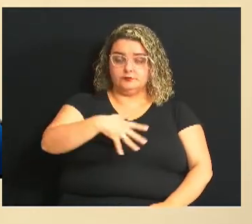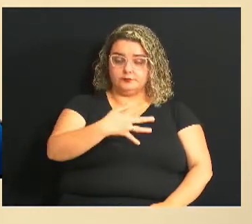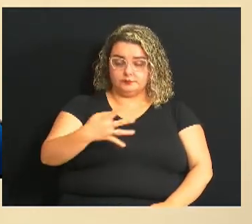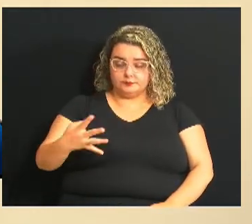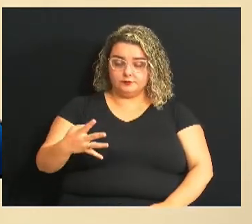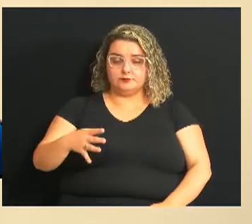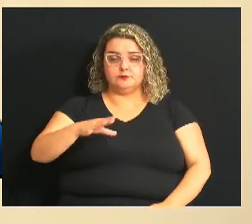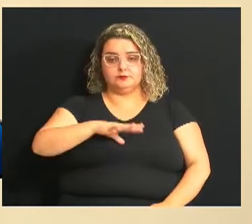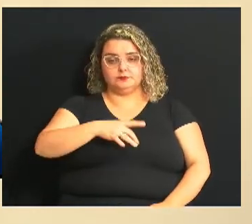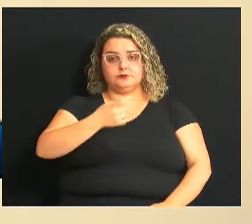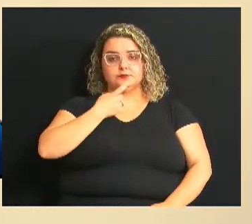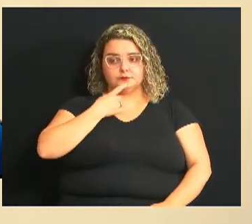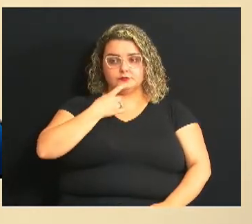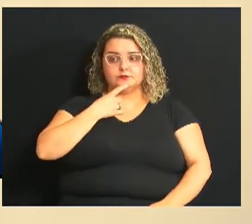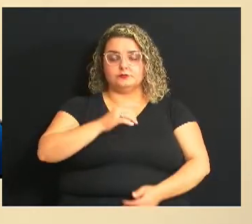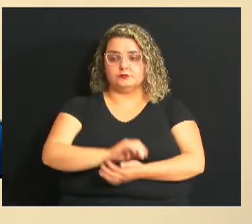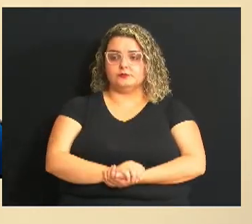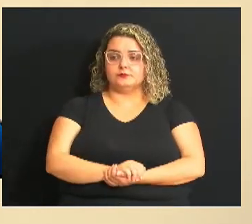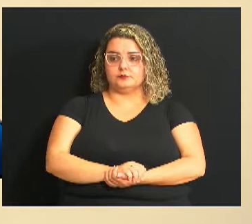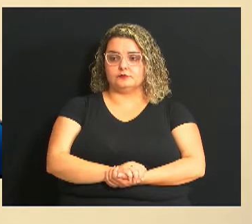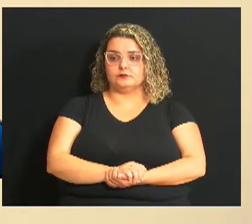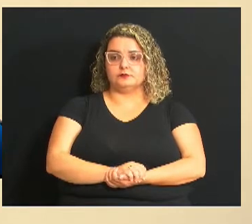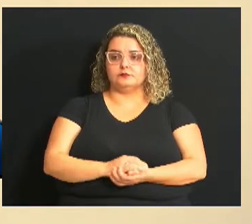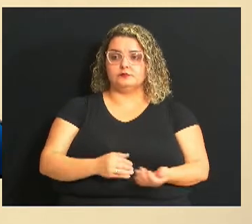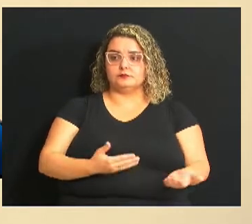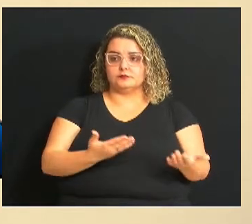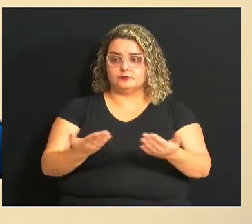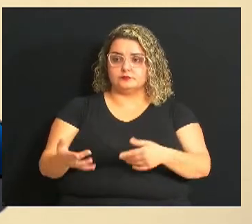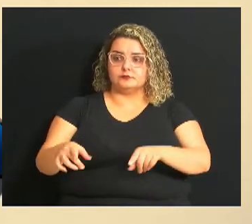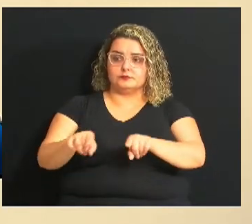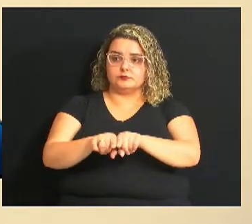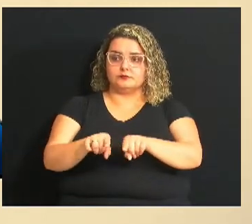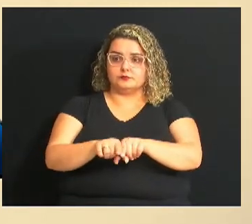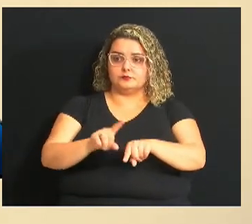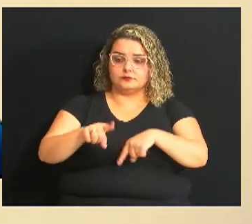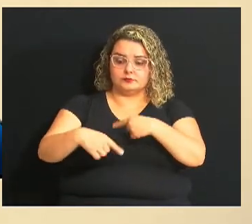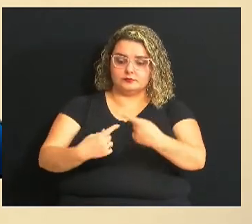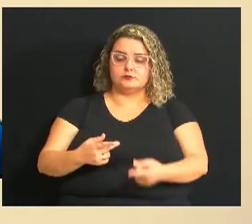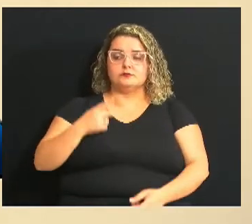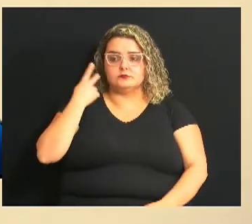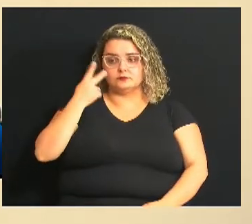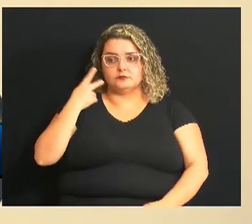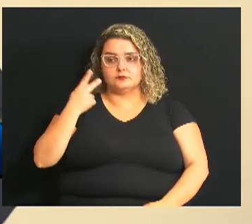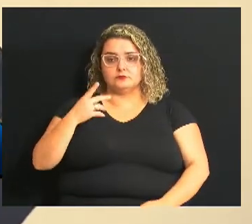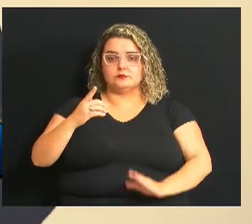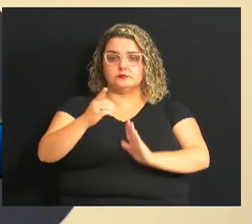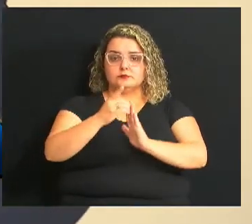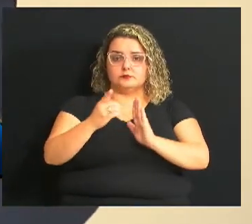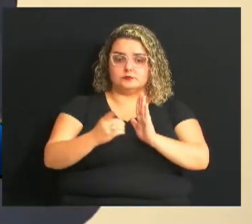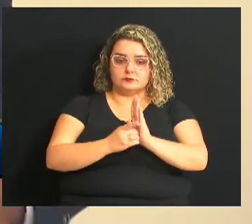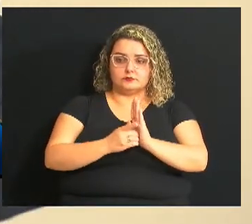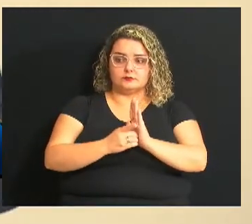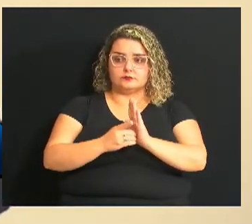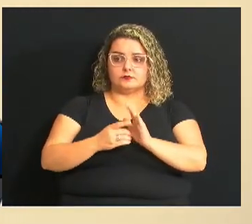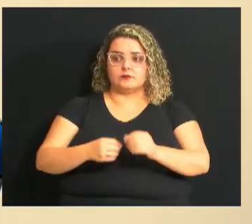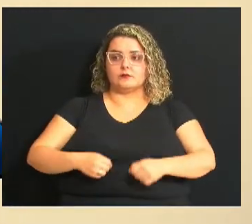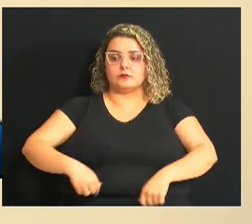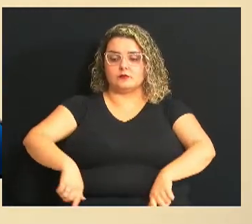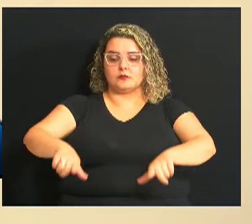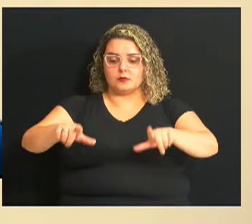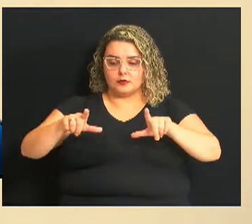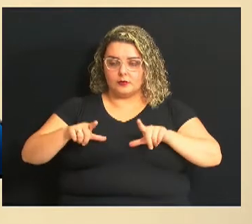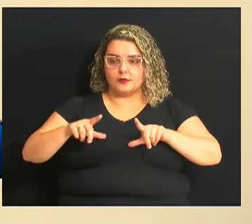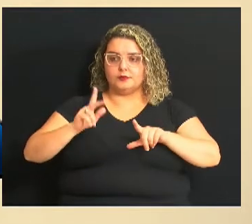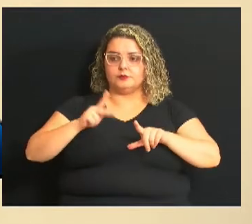Campinas. Apresentei também, exemplo dos demais vereadores, esse decreto onde concede ao professor